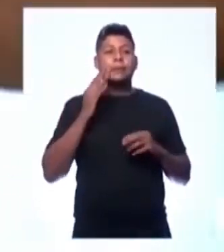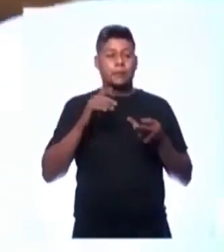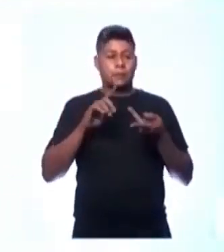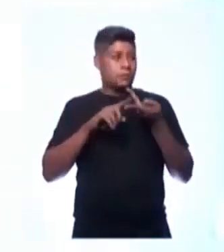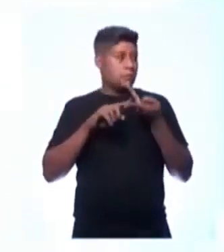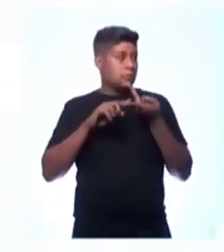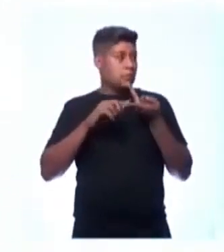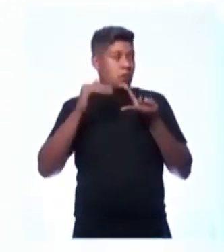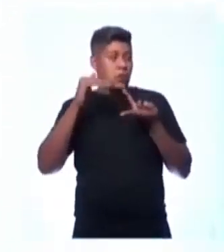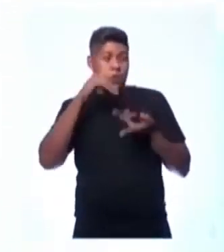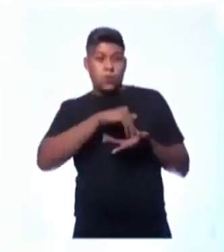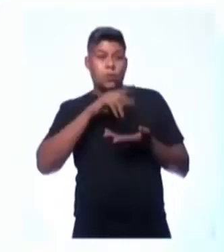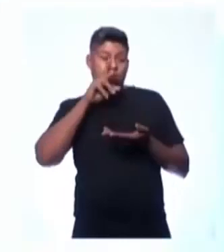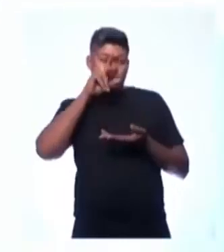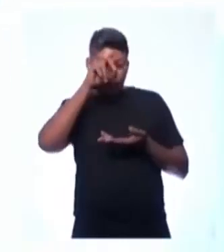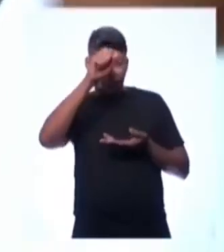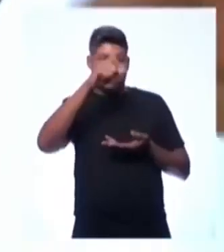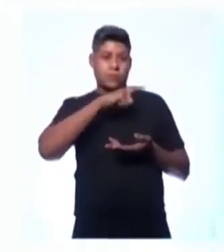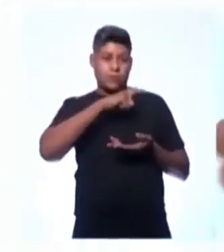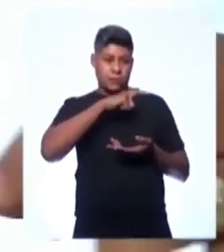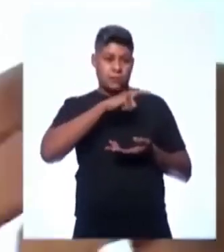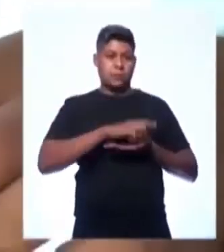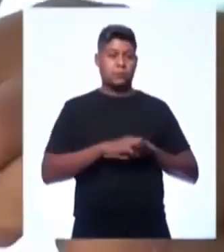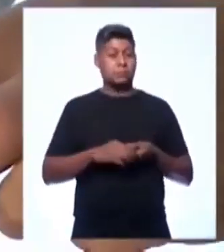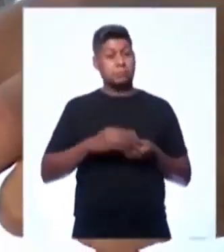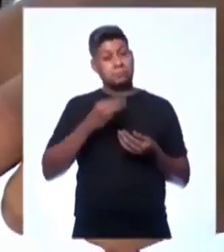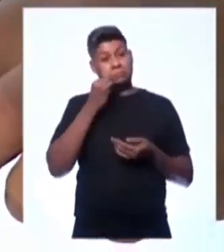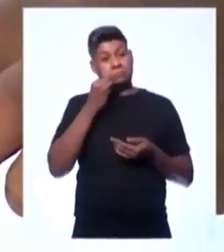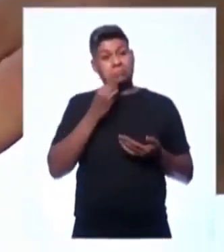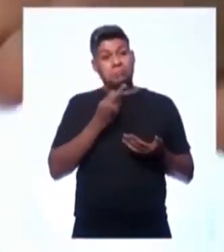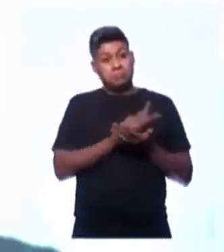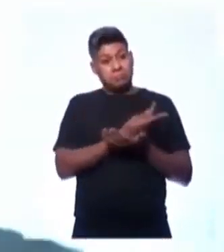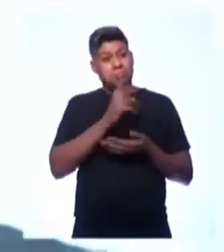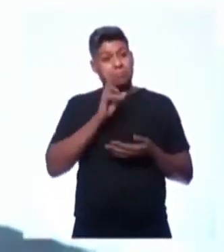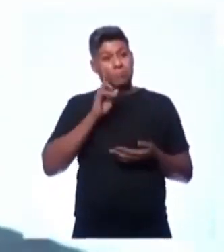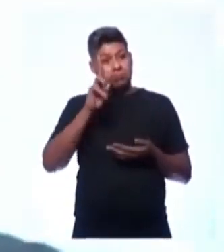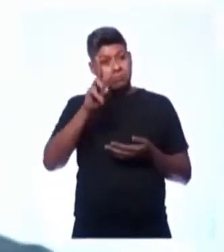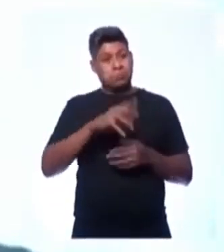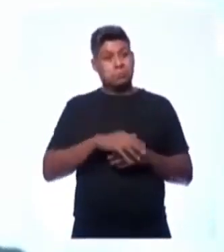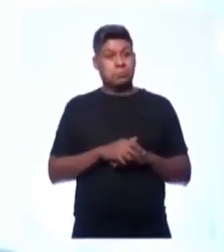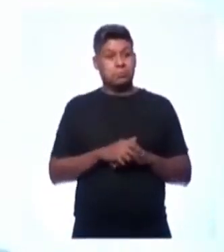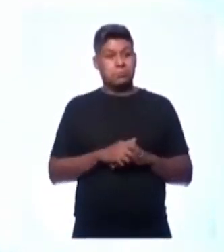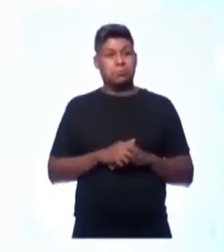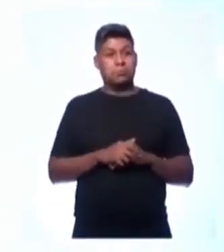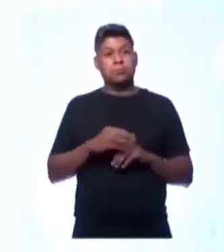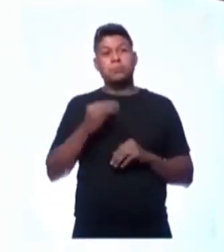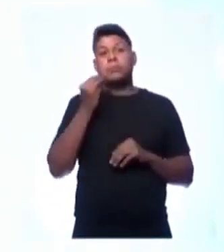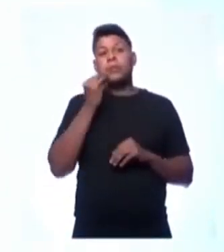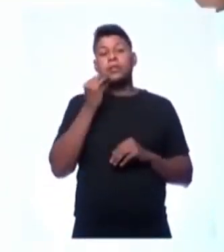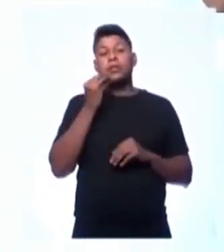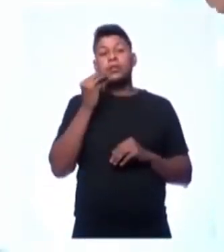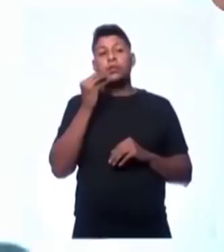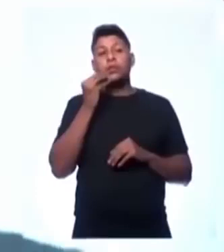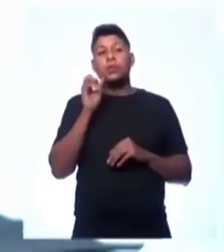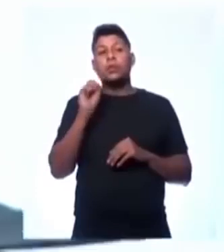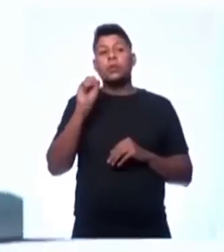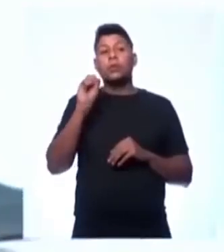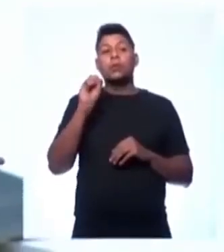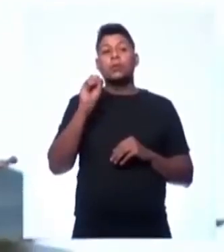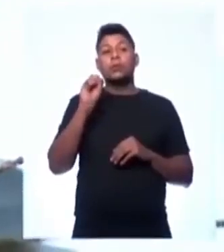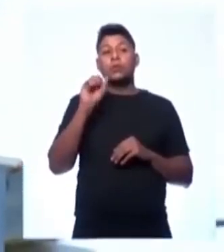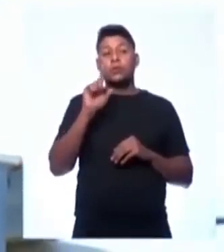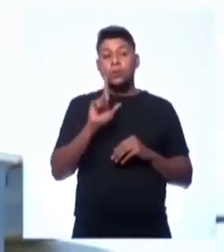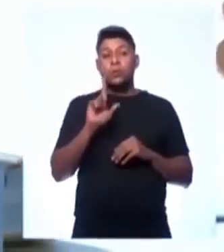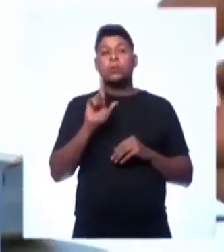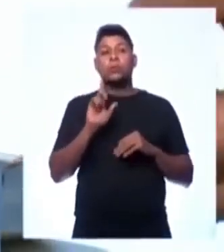então, né? Isso. E aí a força viria para cá. Será que acontece isso, Giba? Vamos ver aí. Vamos Vamos fazer ver. o teste. Então agora o sul está para baixo, para